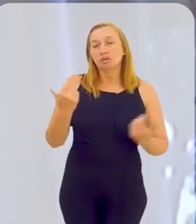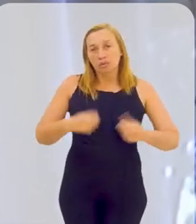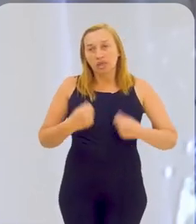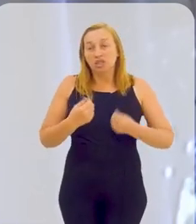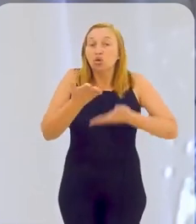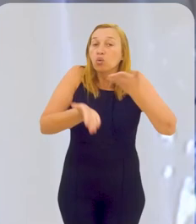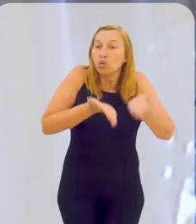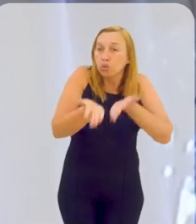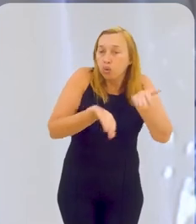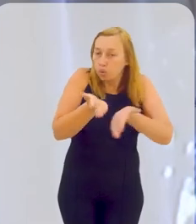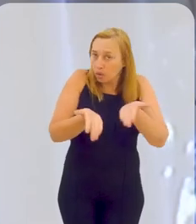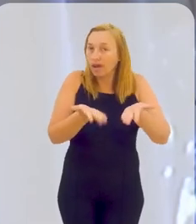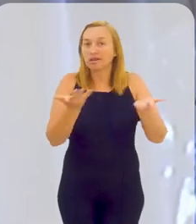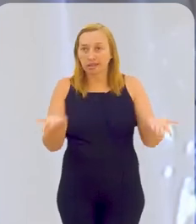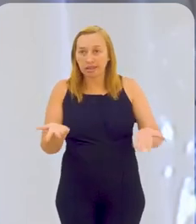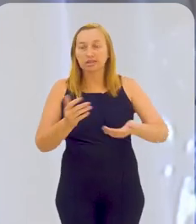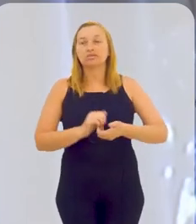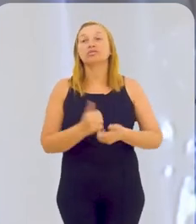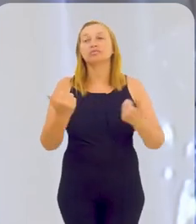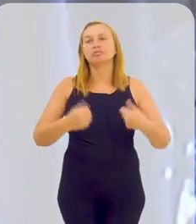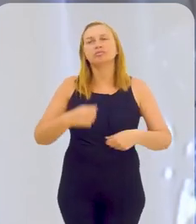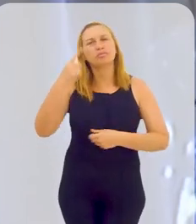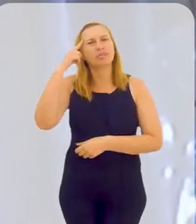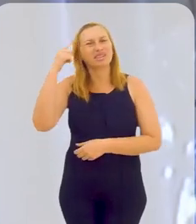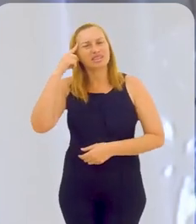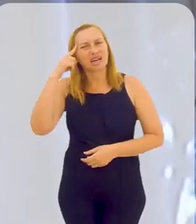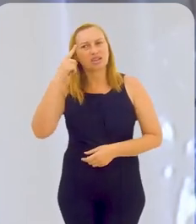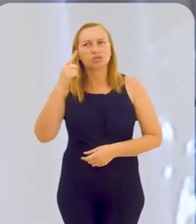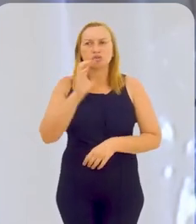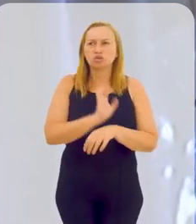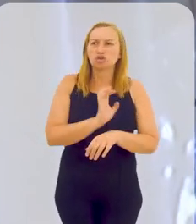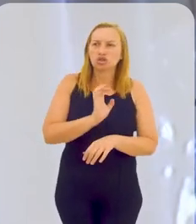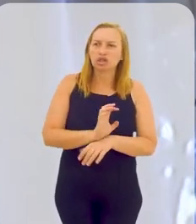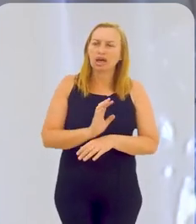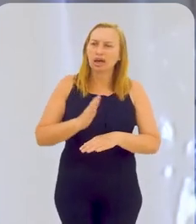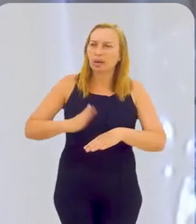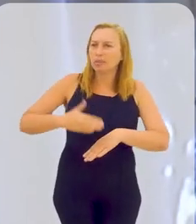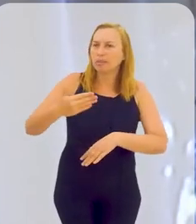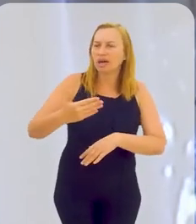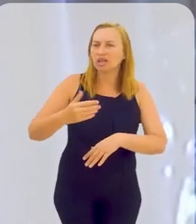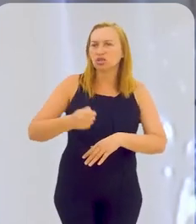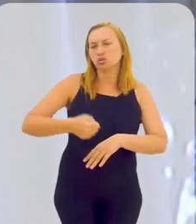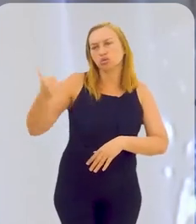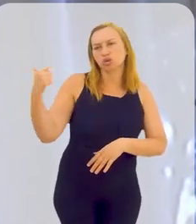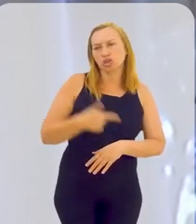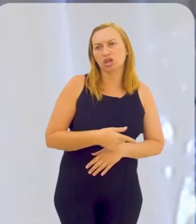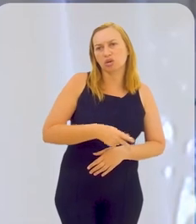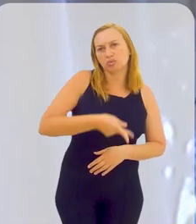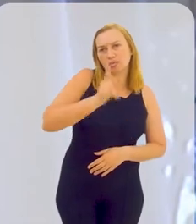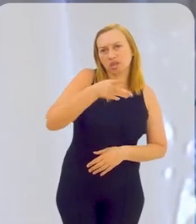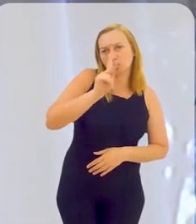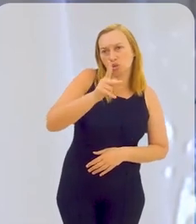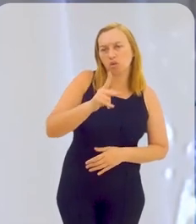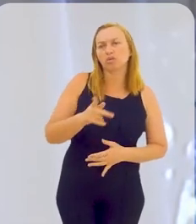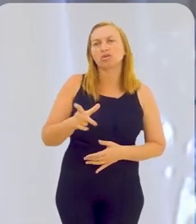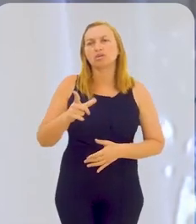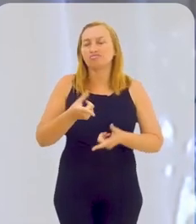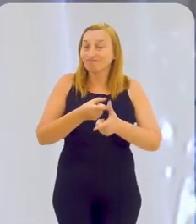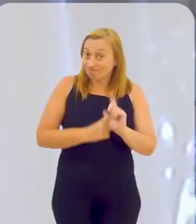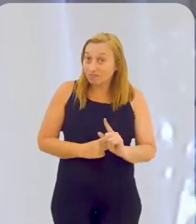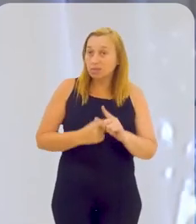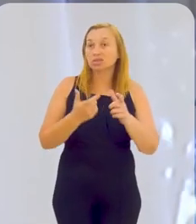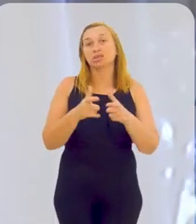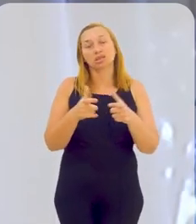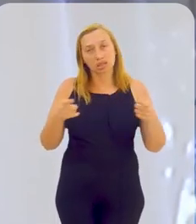A gente precisa cuidar disso, né? A gente tem que pensar num Estado que vá além do petróleo. A gente tem uma